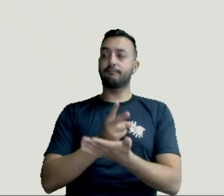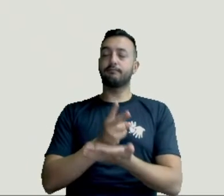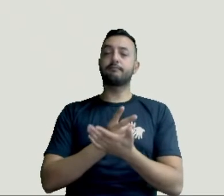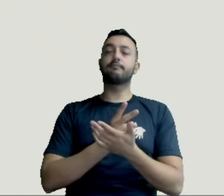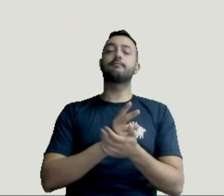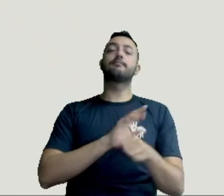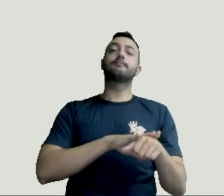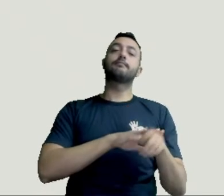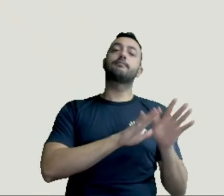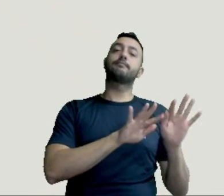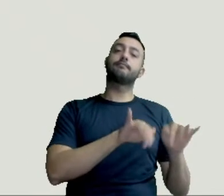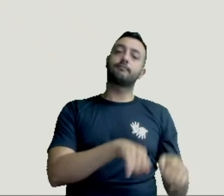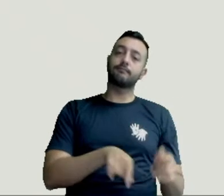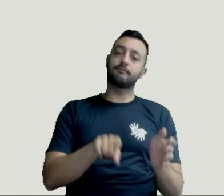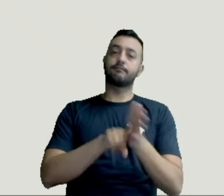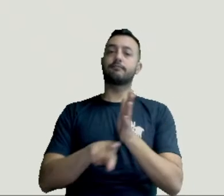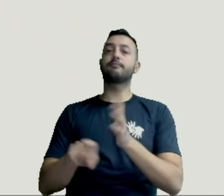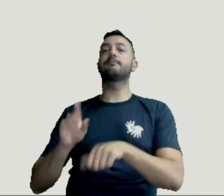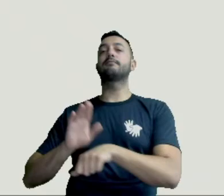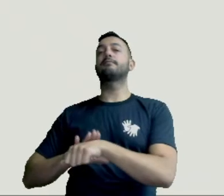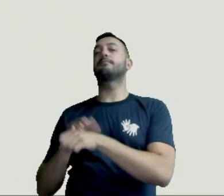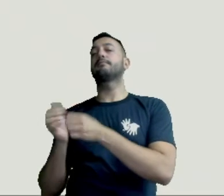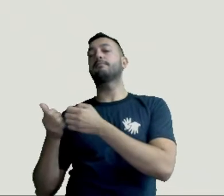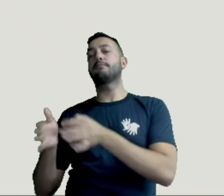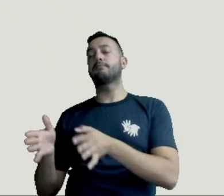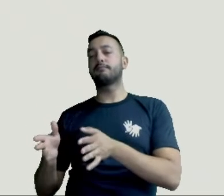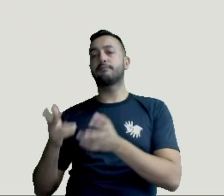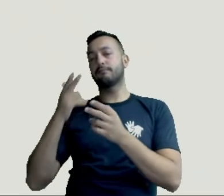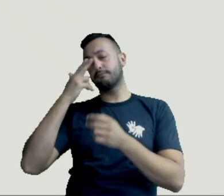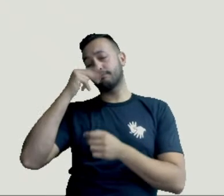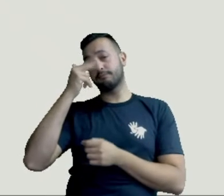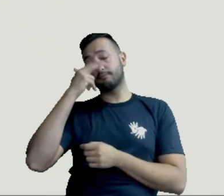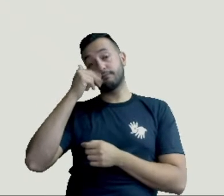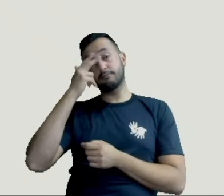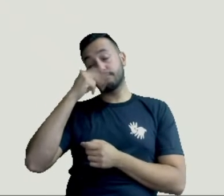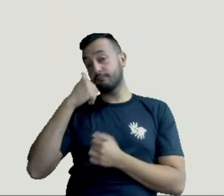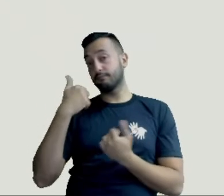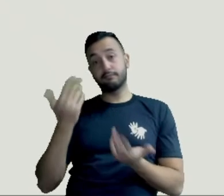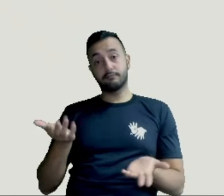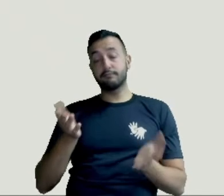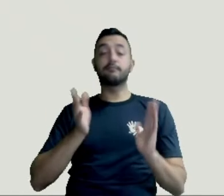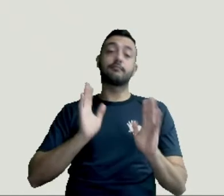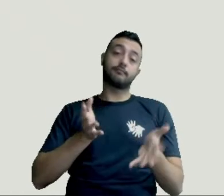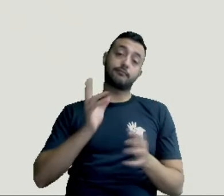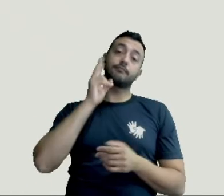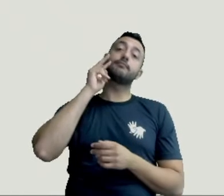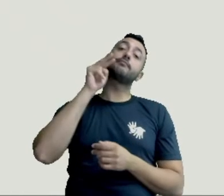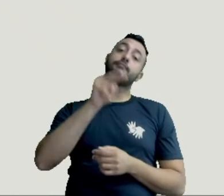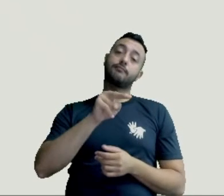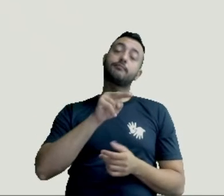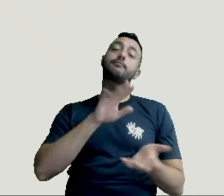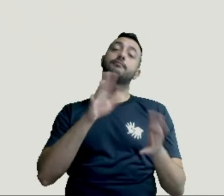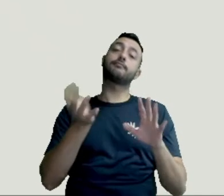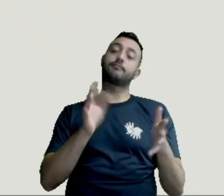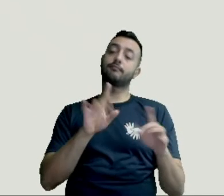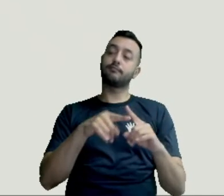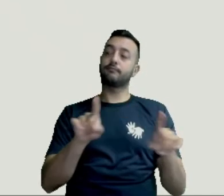tempo final menos tempo inicial. É do mesmo jeito que a gente acabou de ver na variação de